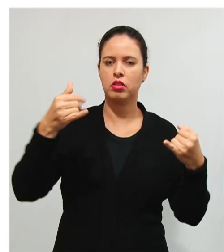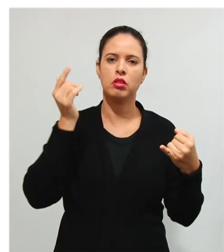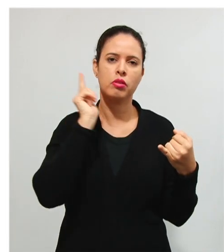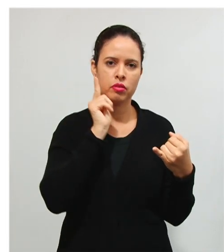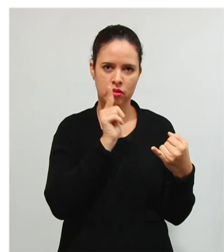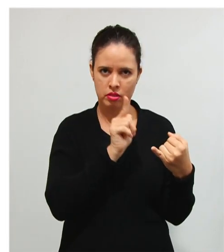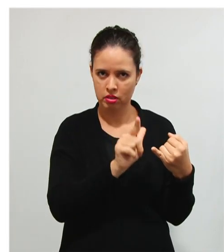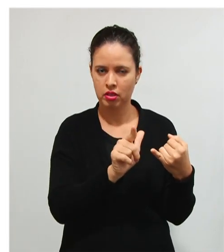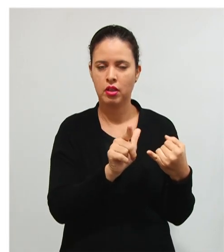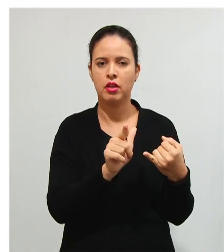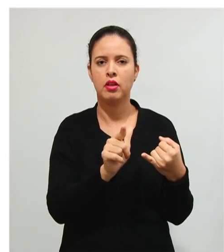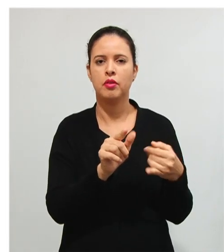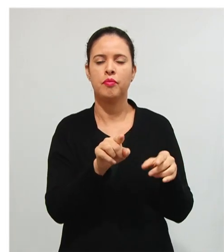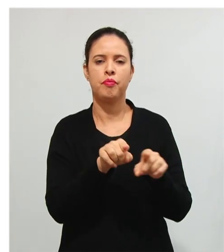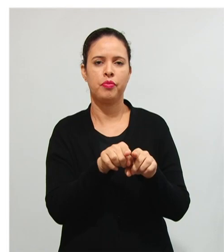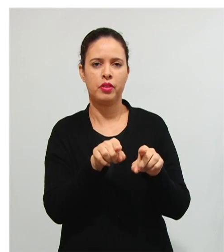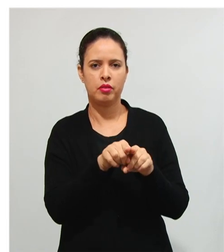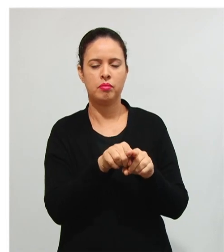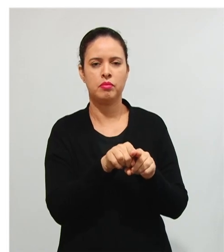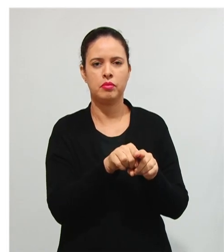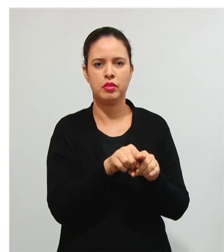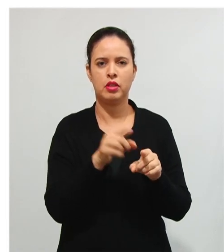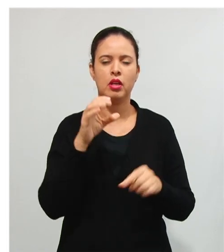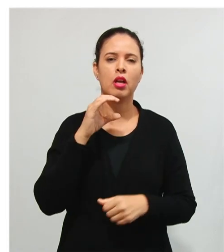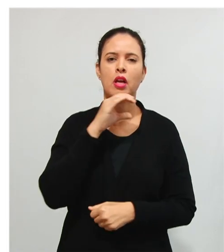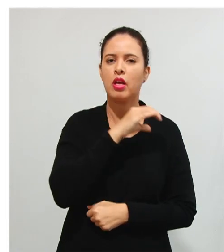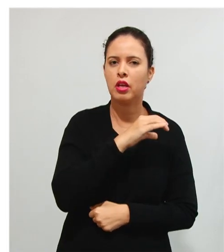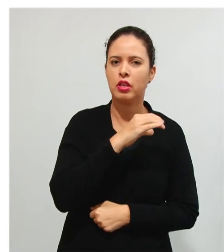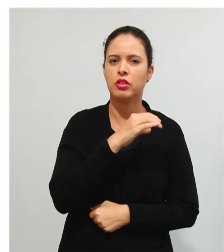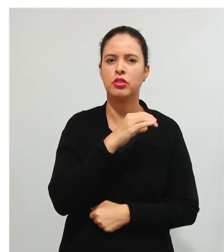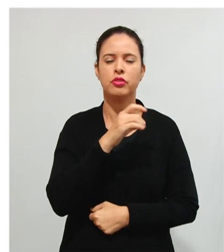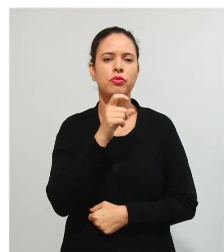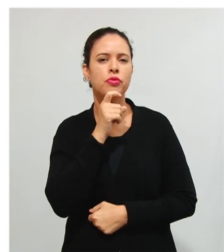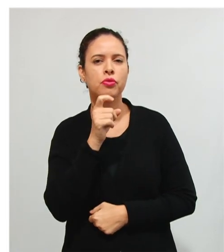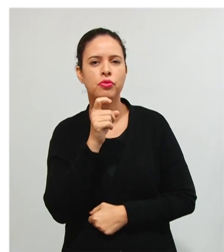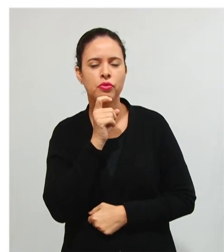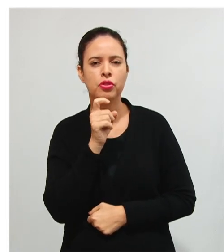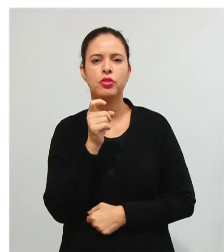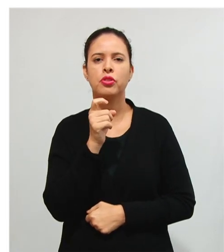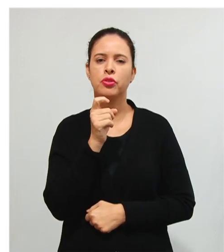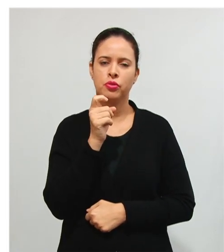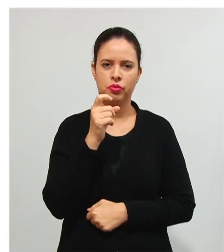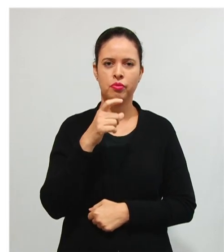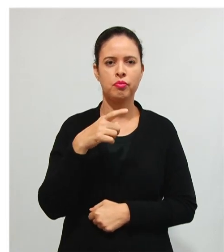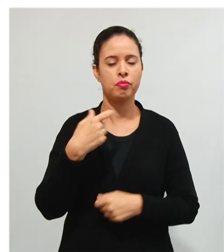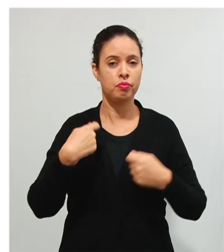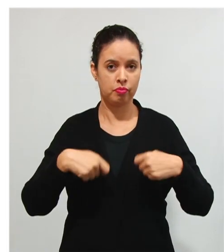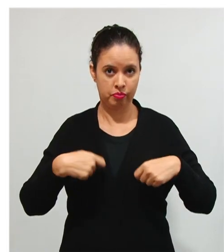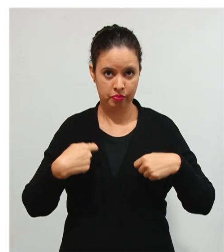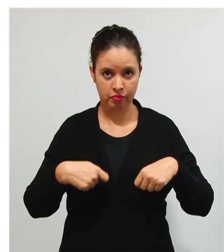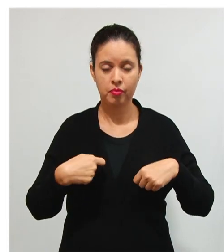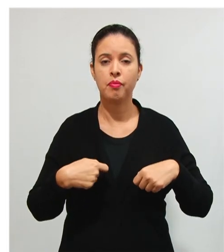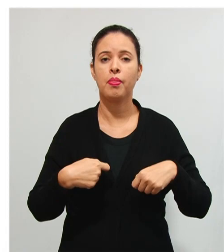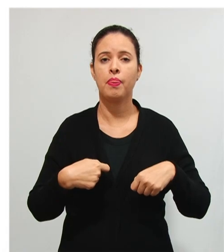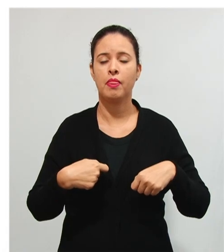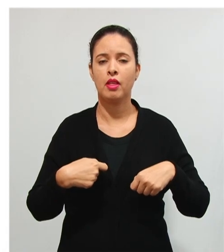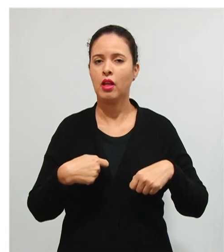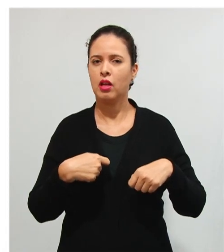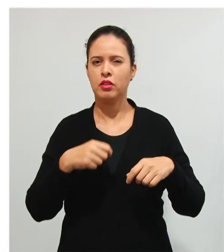linha. Sensores de temperatura ou de umidade, por exemplo, para irrigar uma determinada planta. Então